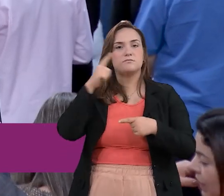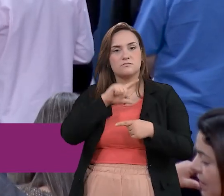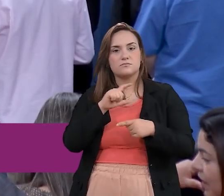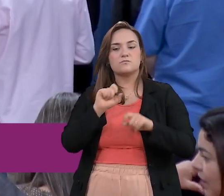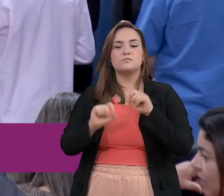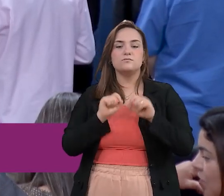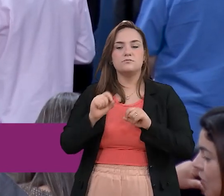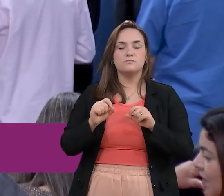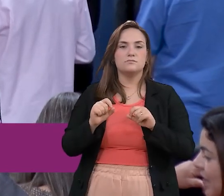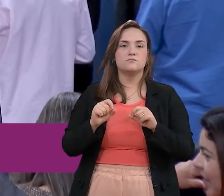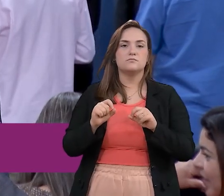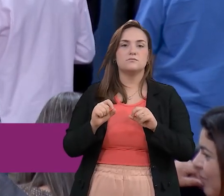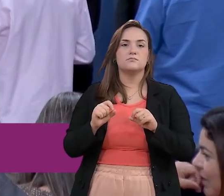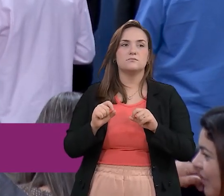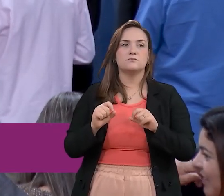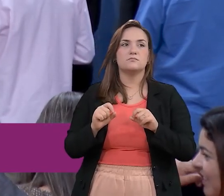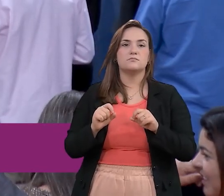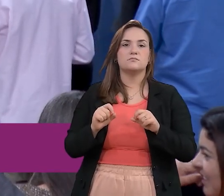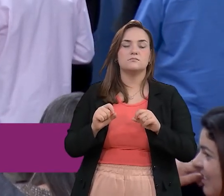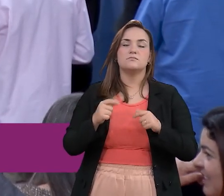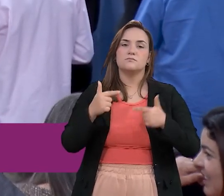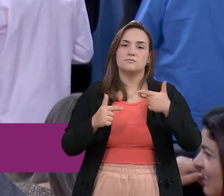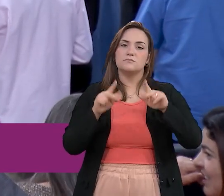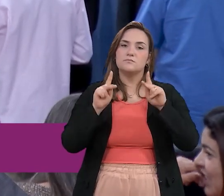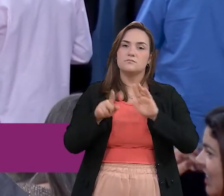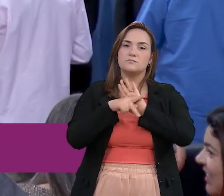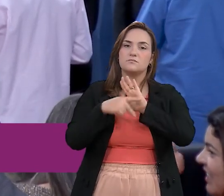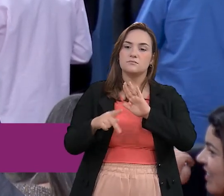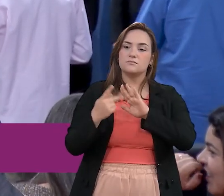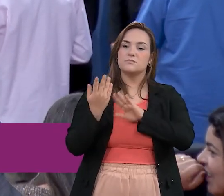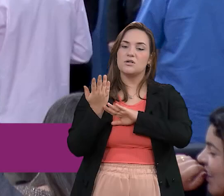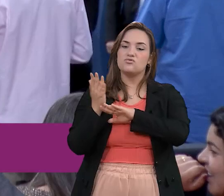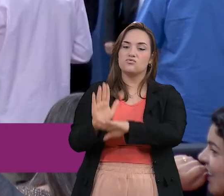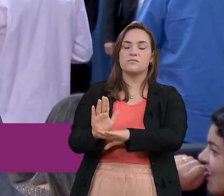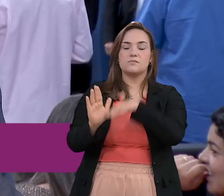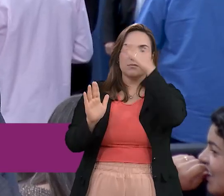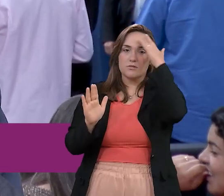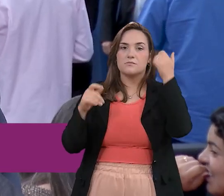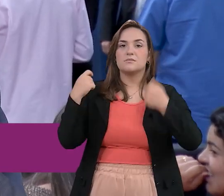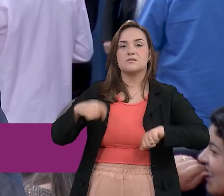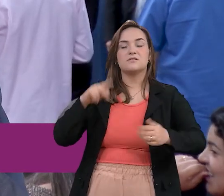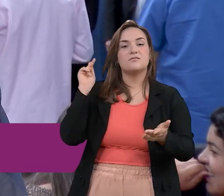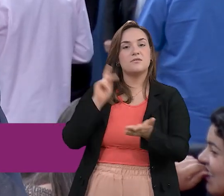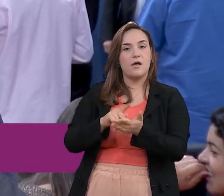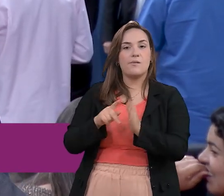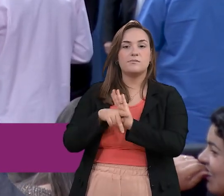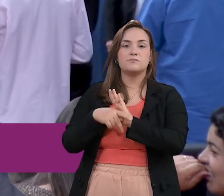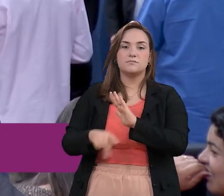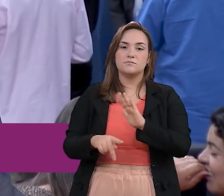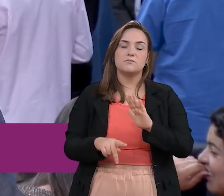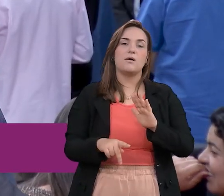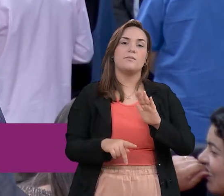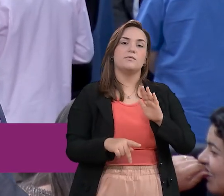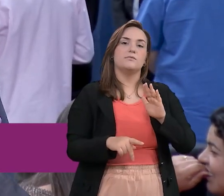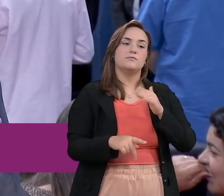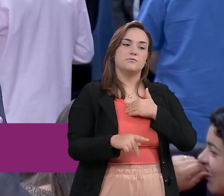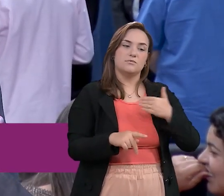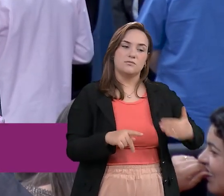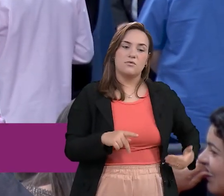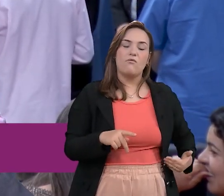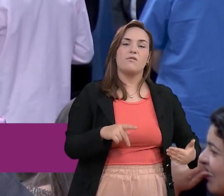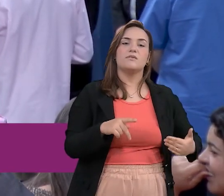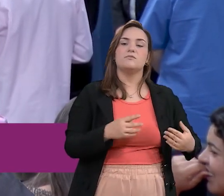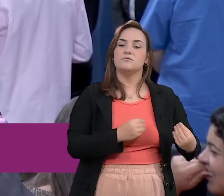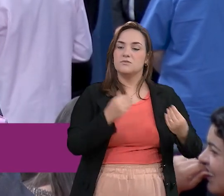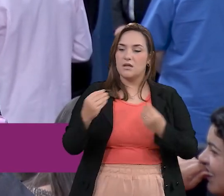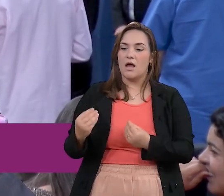na perspectiva de permitir uma política que seja exitosa atendendo essas pessoas que realmente precisa por parte do poder